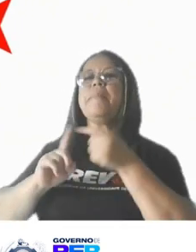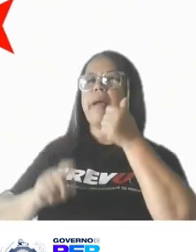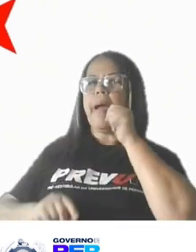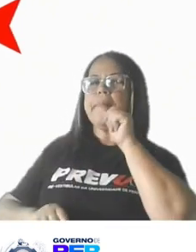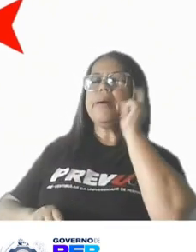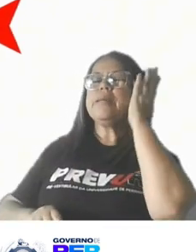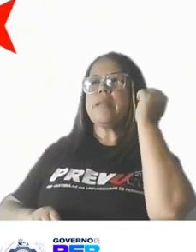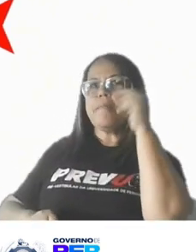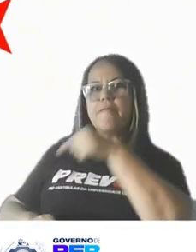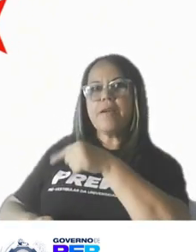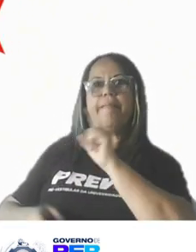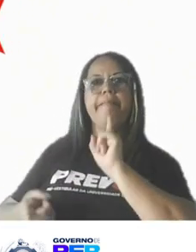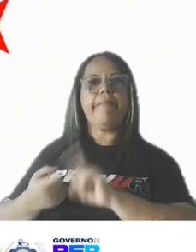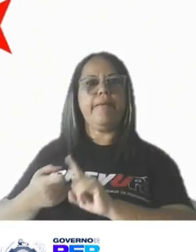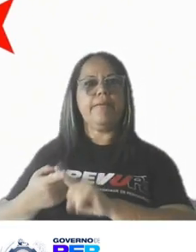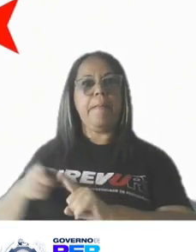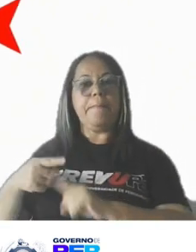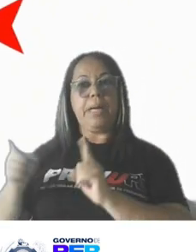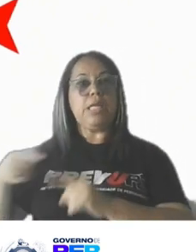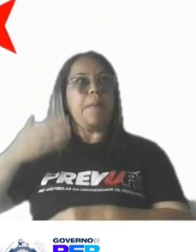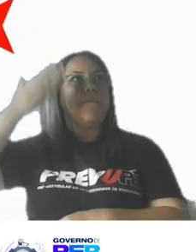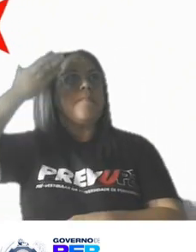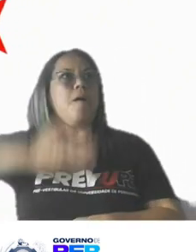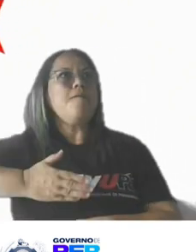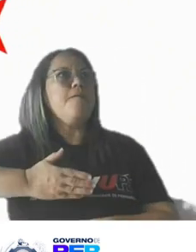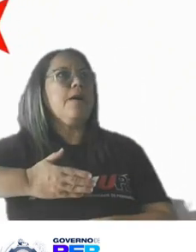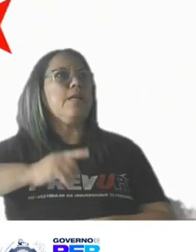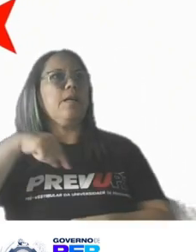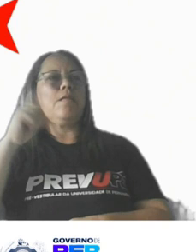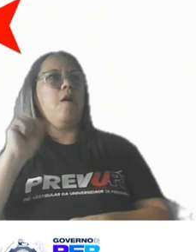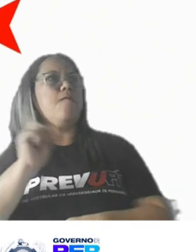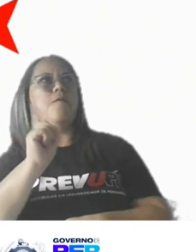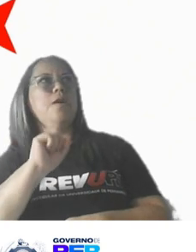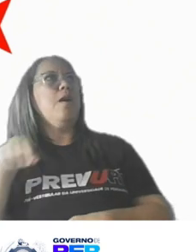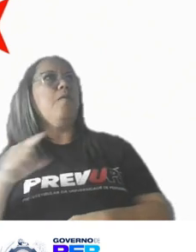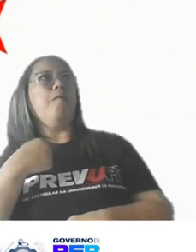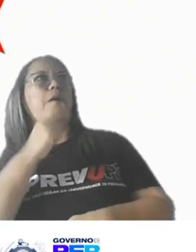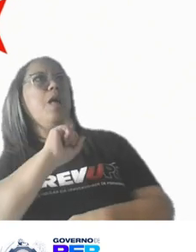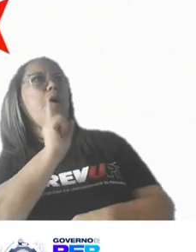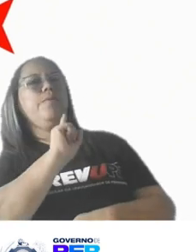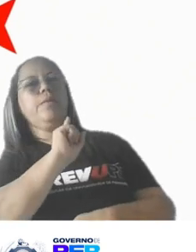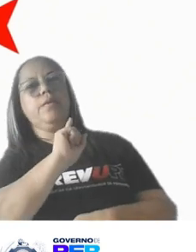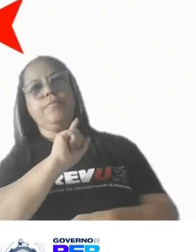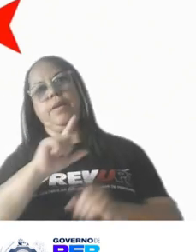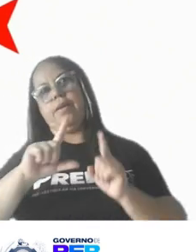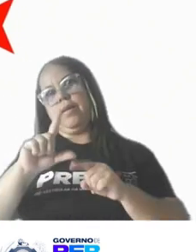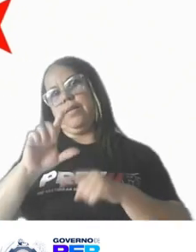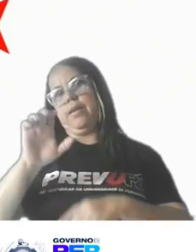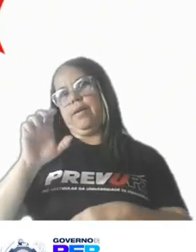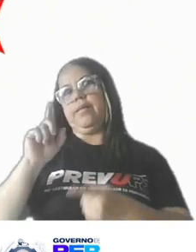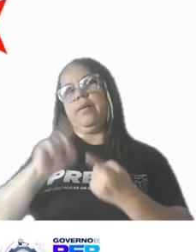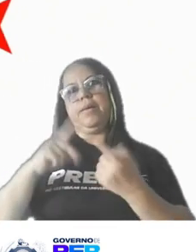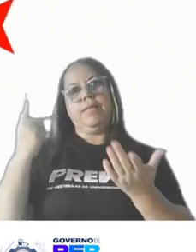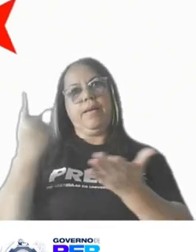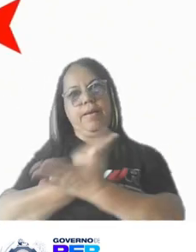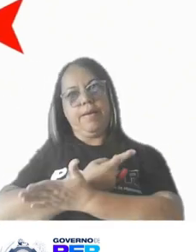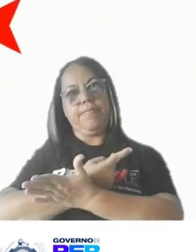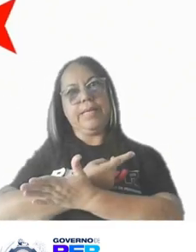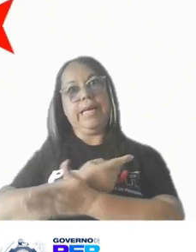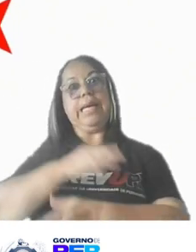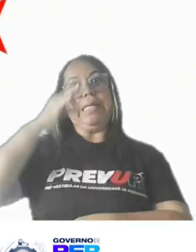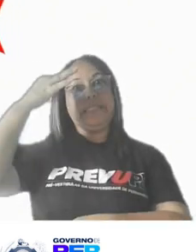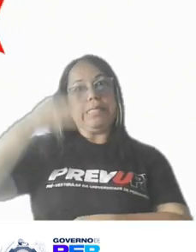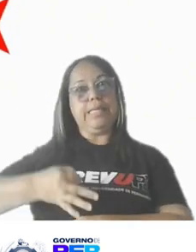mãe saiba que foi ele, ele está querendo provar para a mãe que foi o contrário. Então, a letra E também está equivocada. A